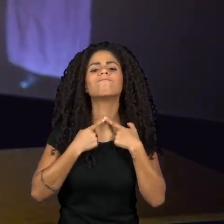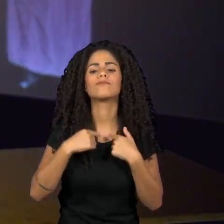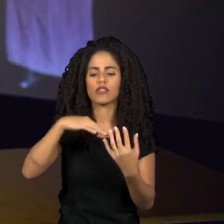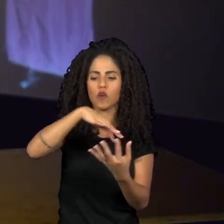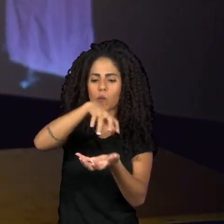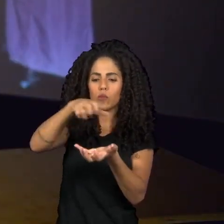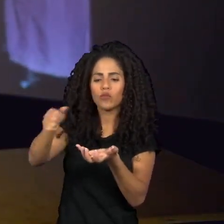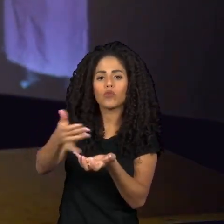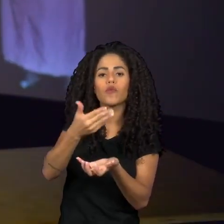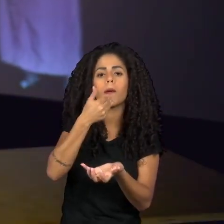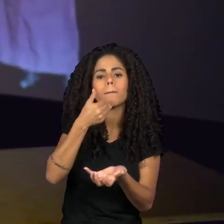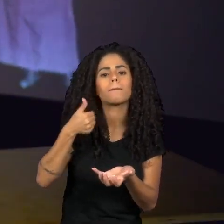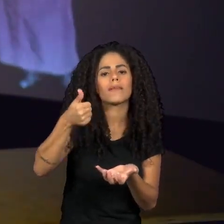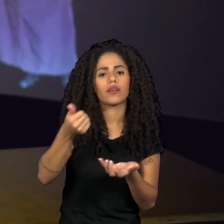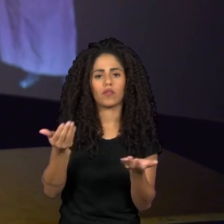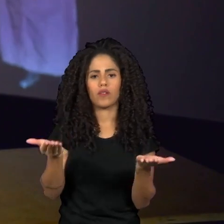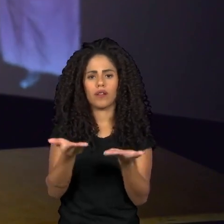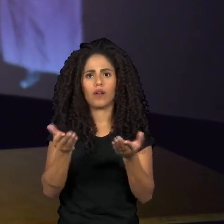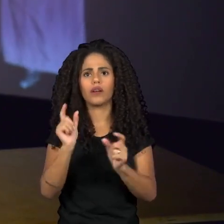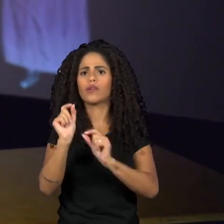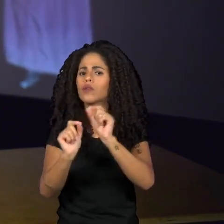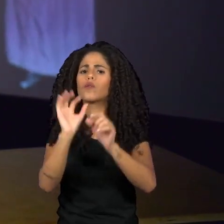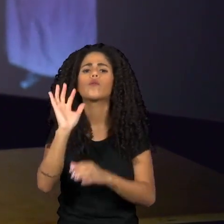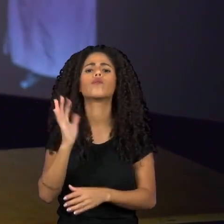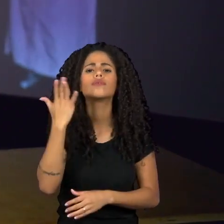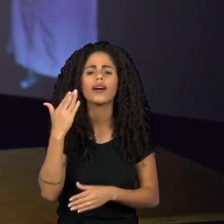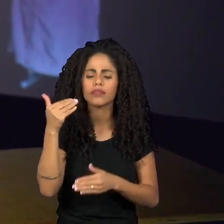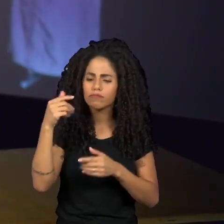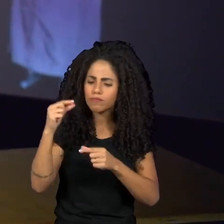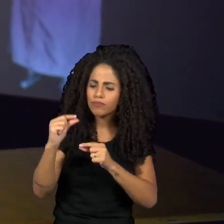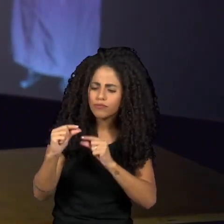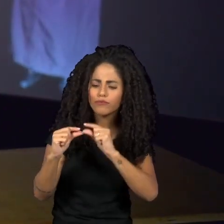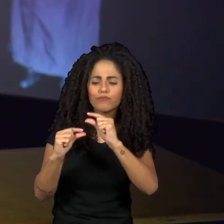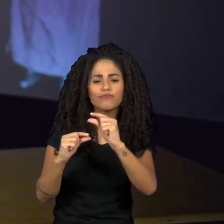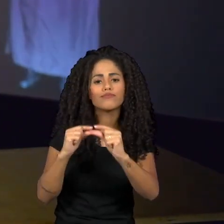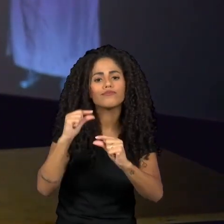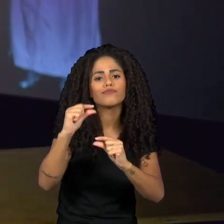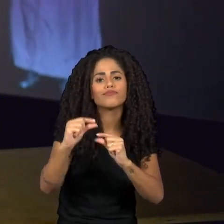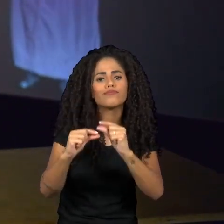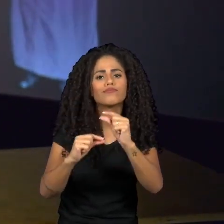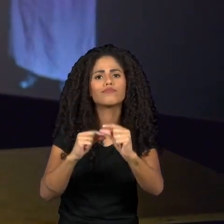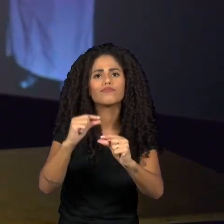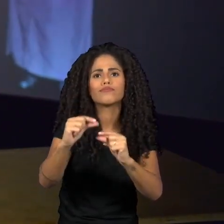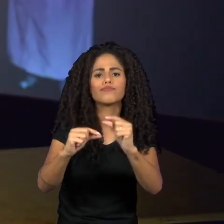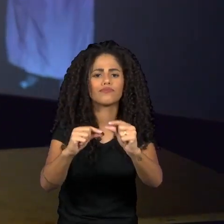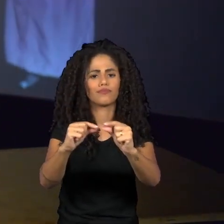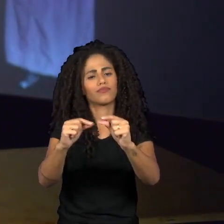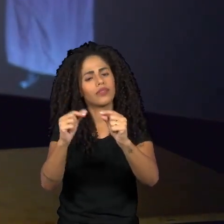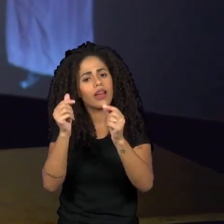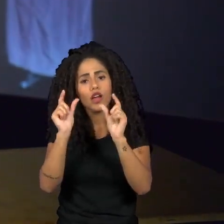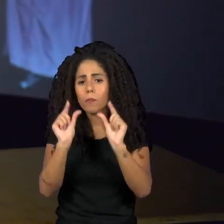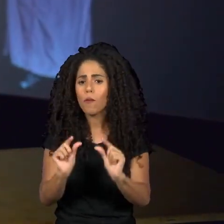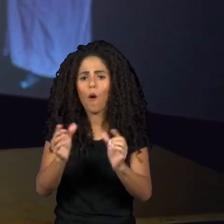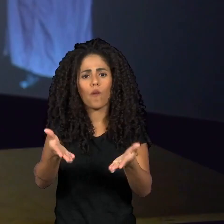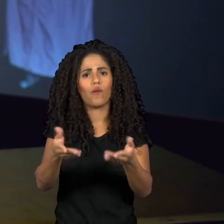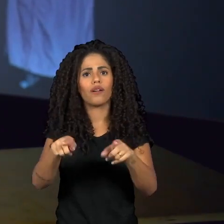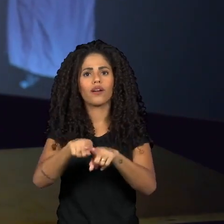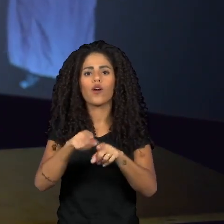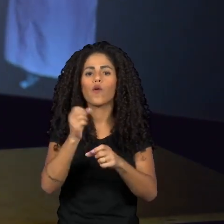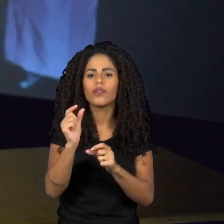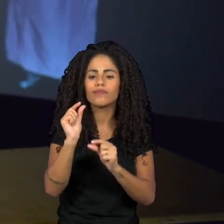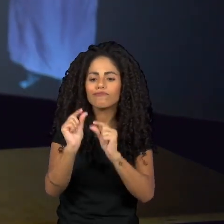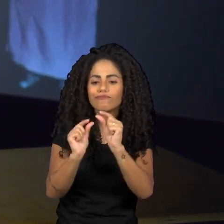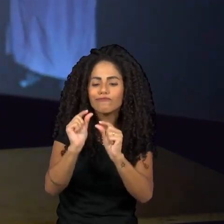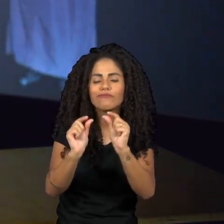mundo. E esse inaugurar um outro mundo, ele acontece em pequenos pedaços. Ele não vai acontecer com a lua caindo na Terra. Não é isso. Ela vai acontecer em